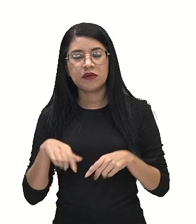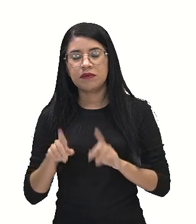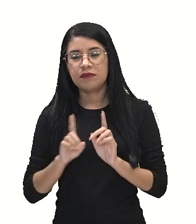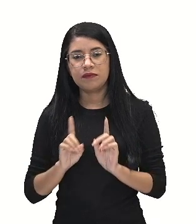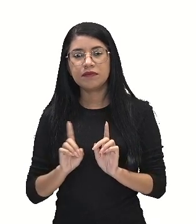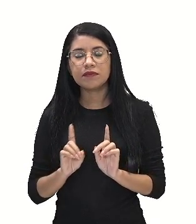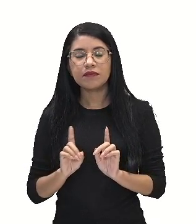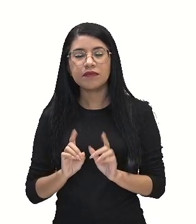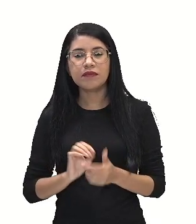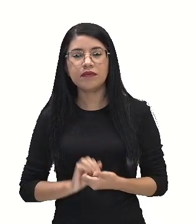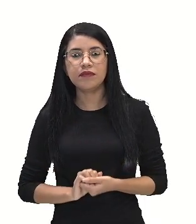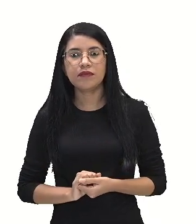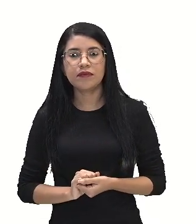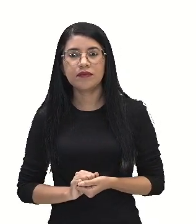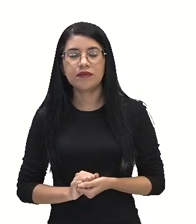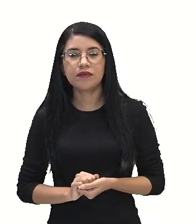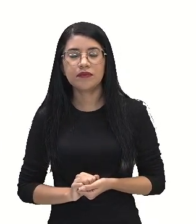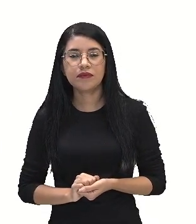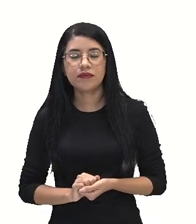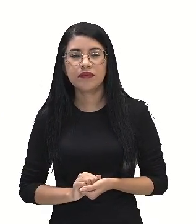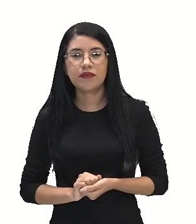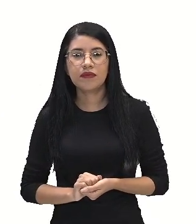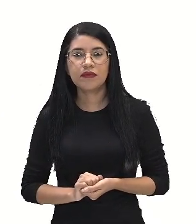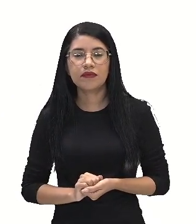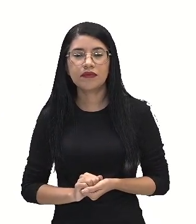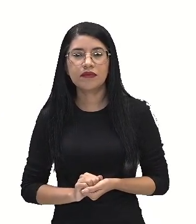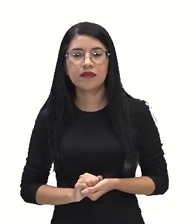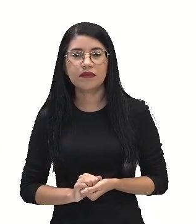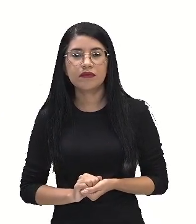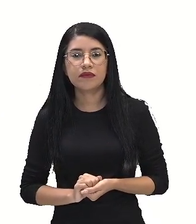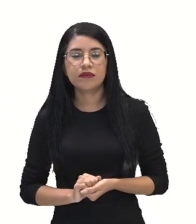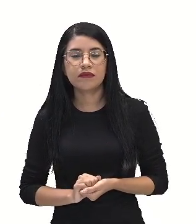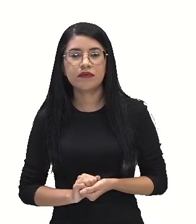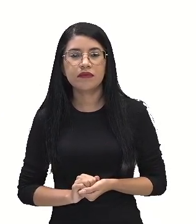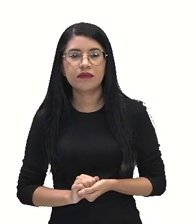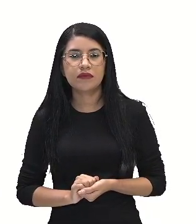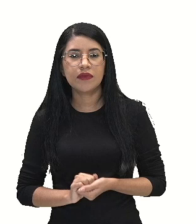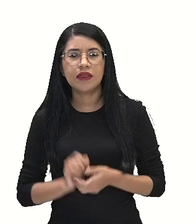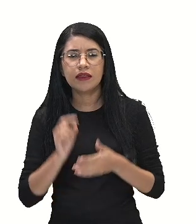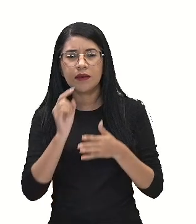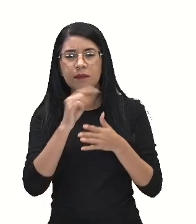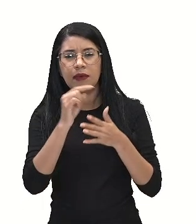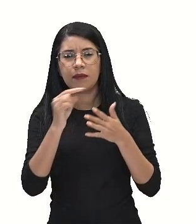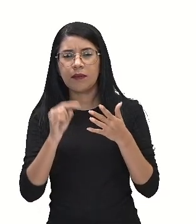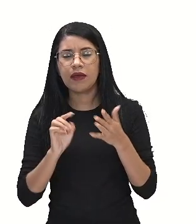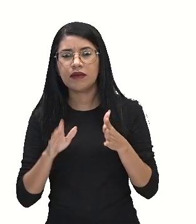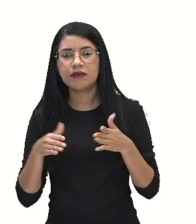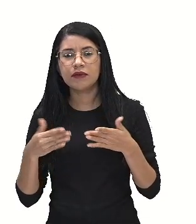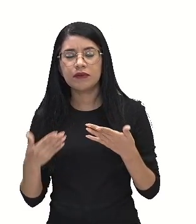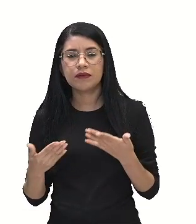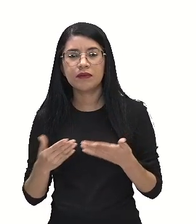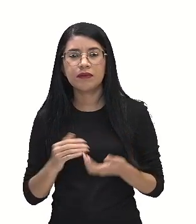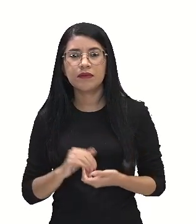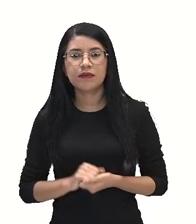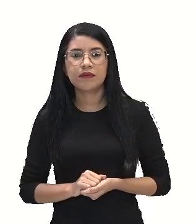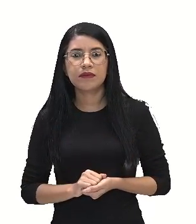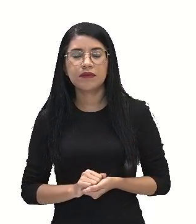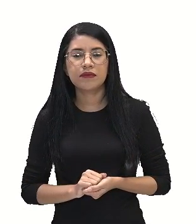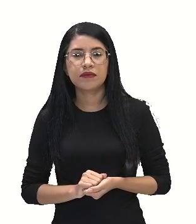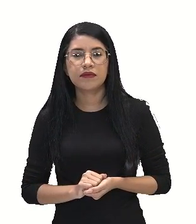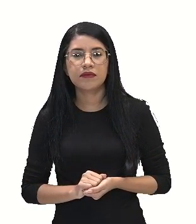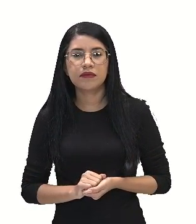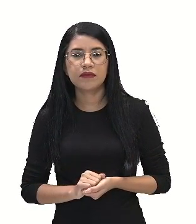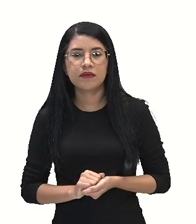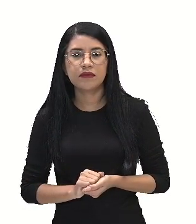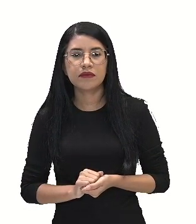aqui, porque provavelmente, vamos ver como ele deu as alternativas, deu 2 raiz de 21,